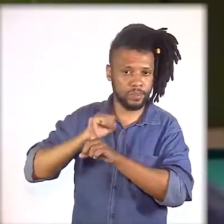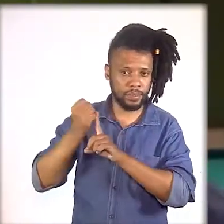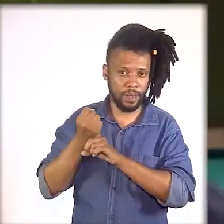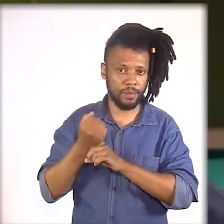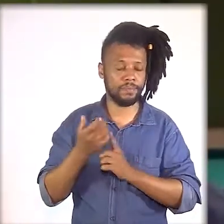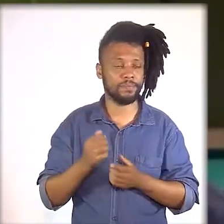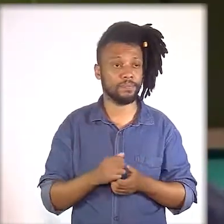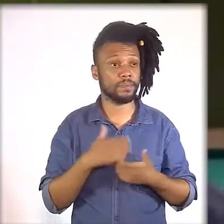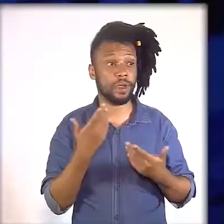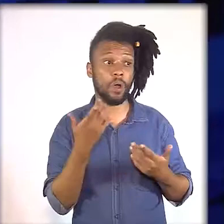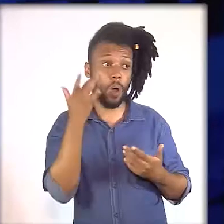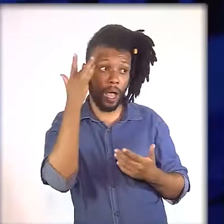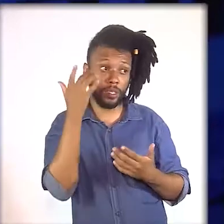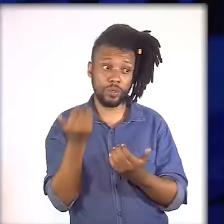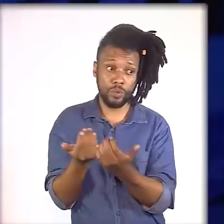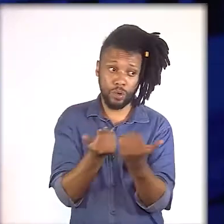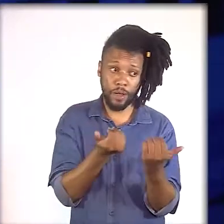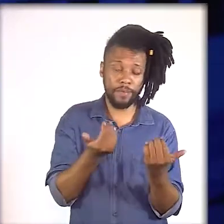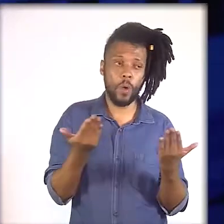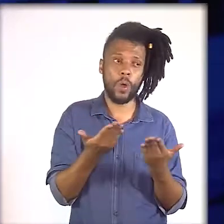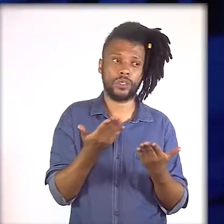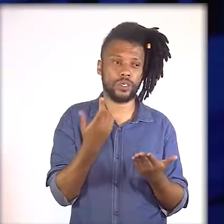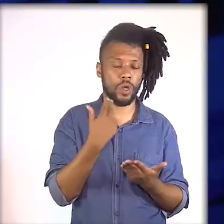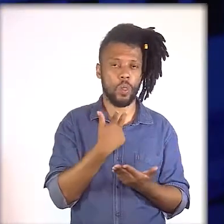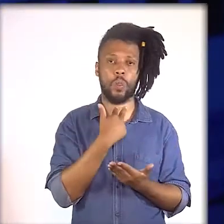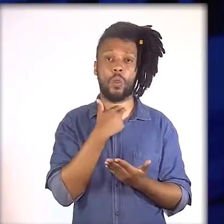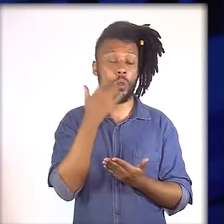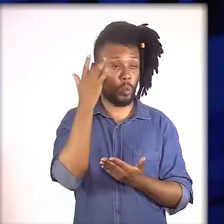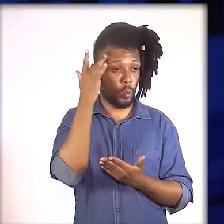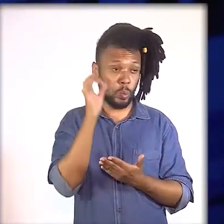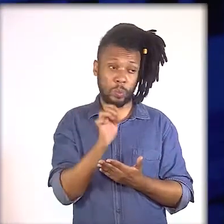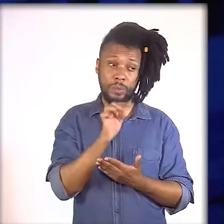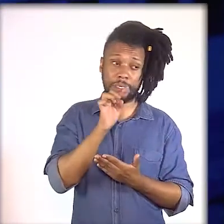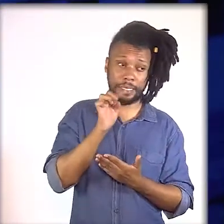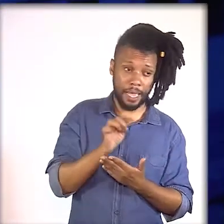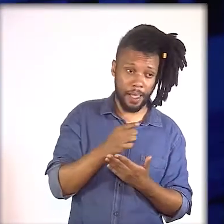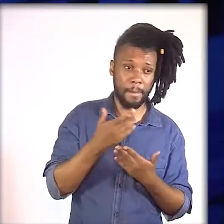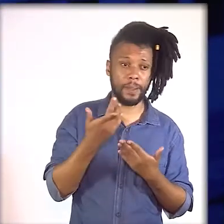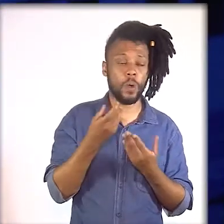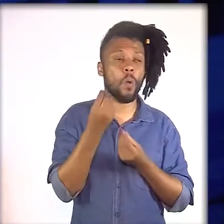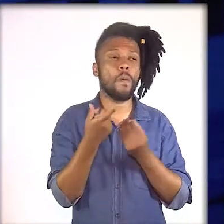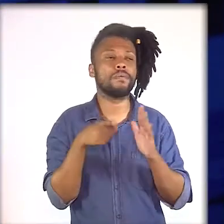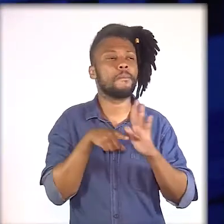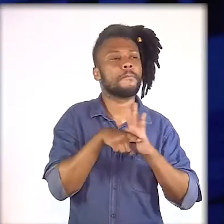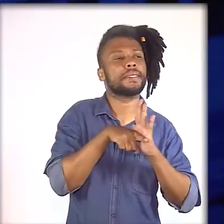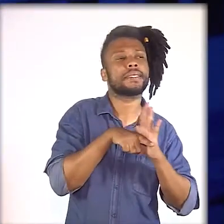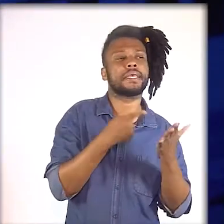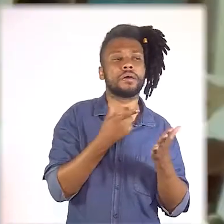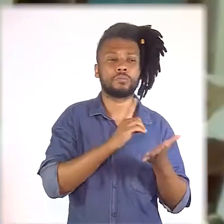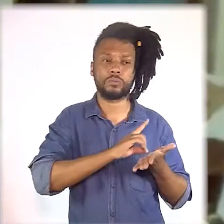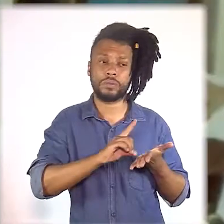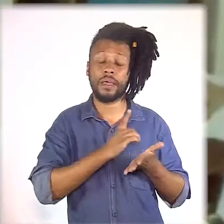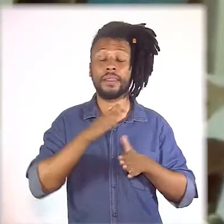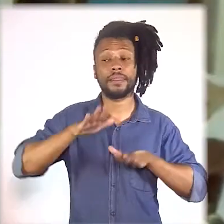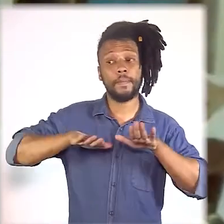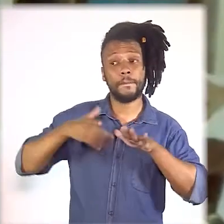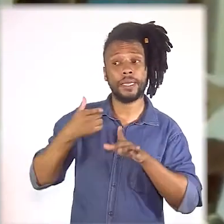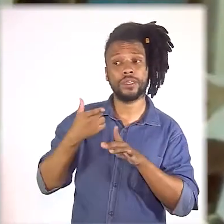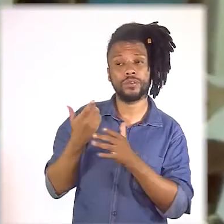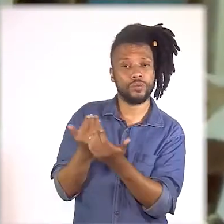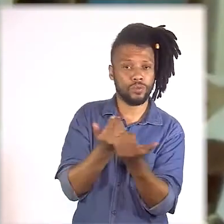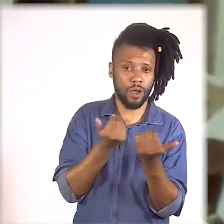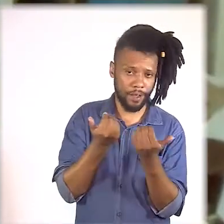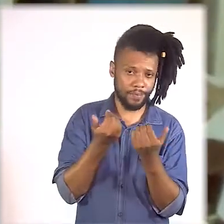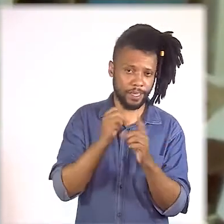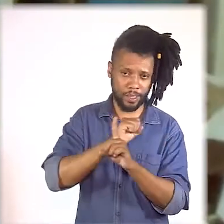brasileira. César, eu acho que os jovens hoje não sabem procurar uma palavra no dicionário, eu tenho essa impressão. Depende do jovem, né?